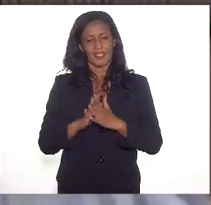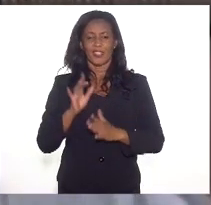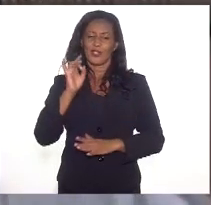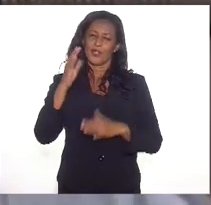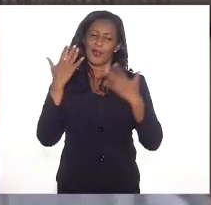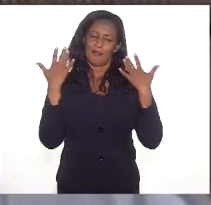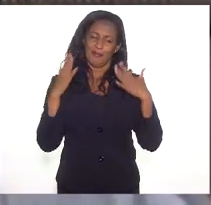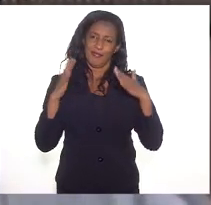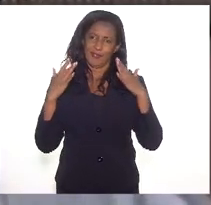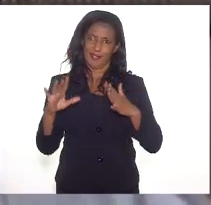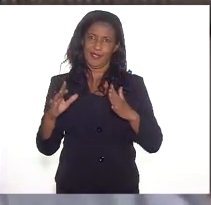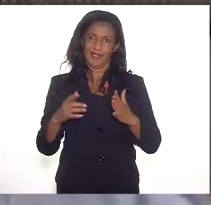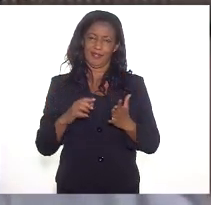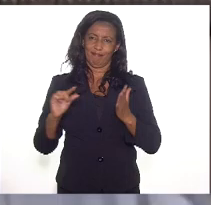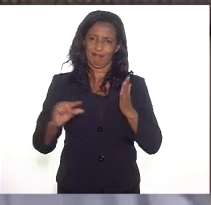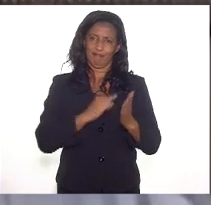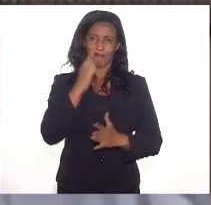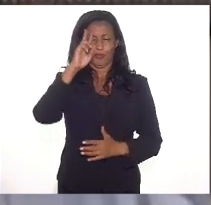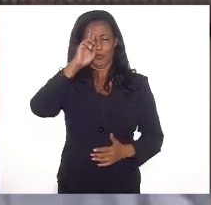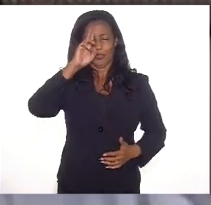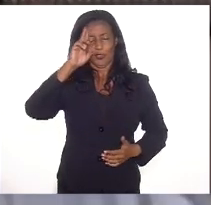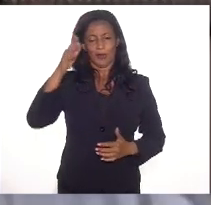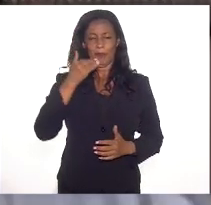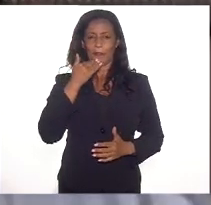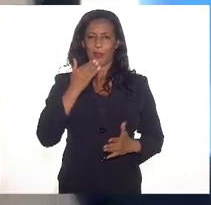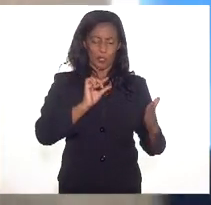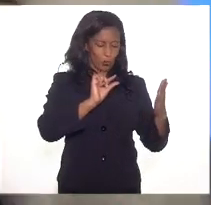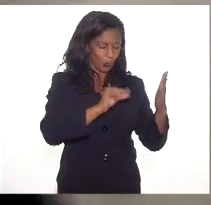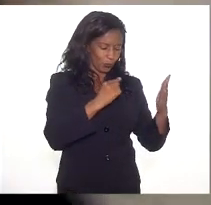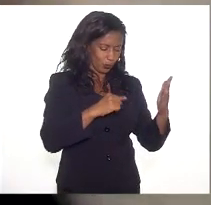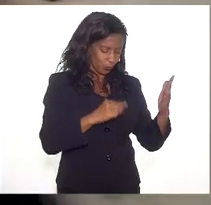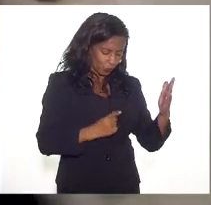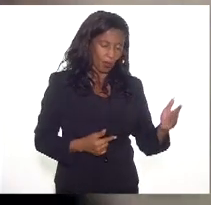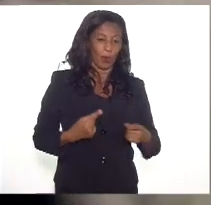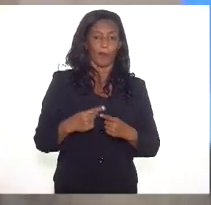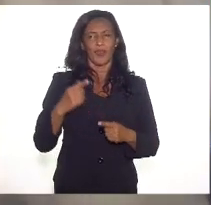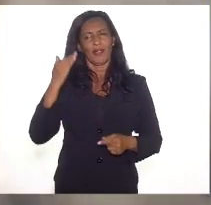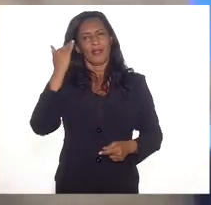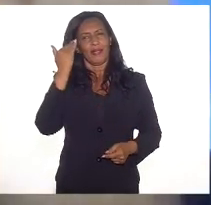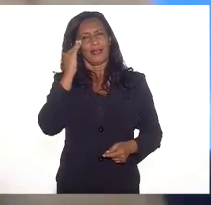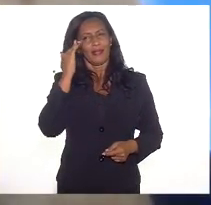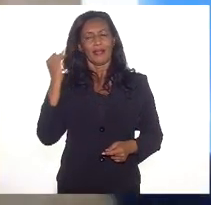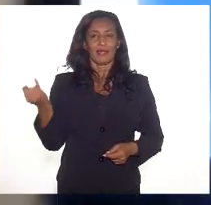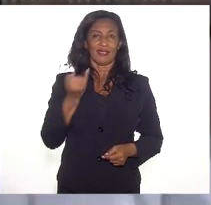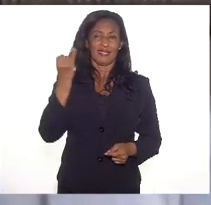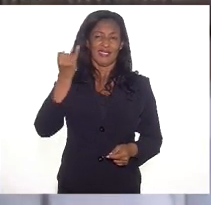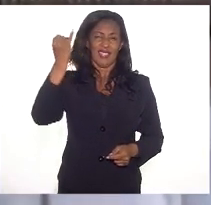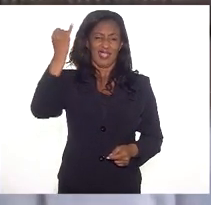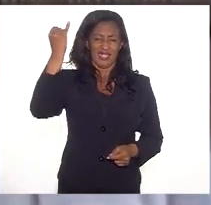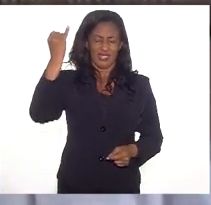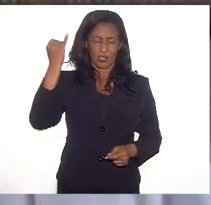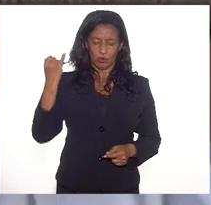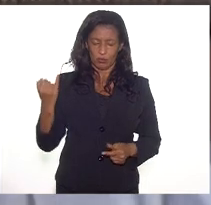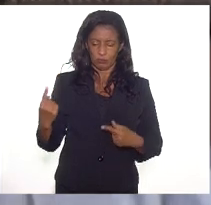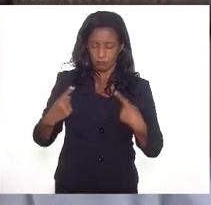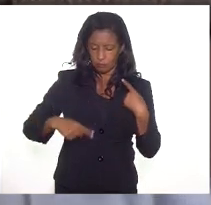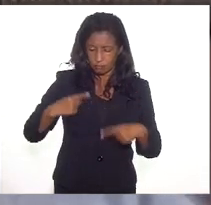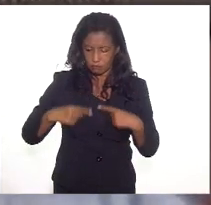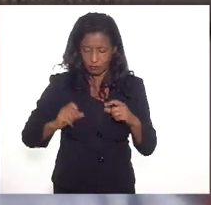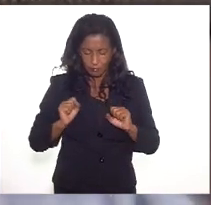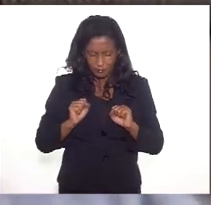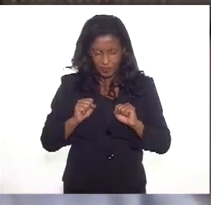os autores. A gente pediu a coautoria porque entende a importância desse debate. Reforçando a fala do